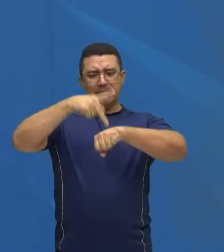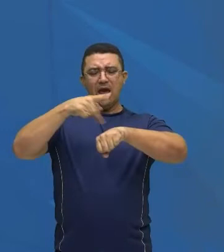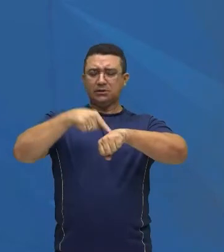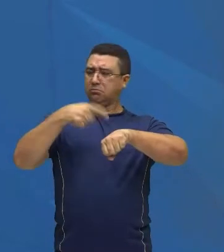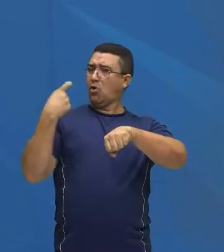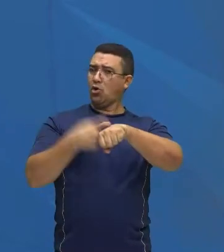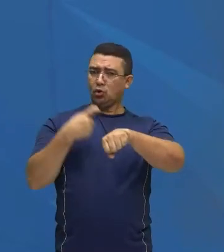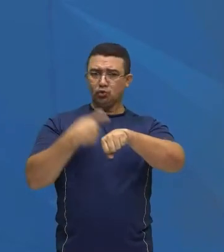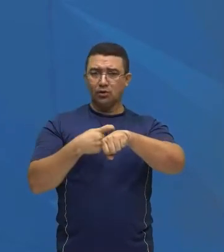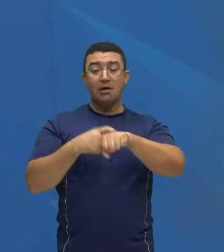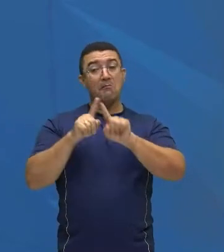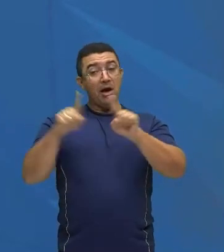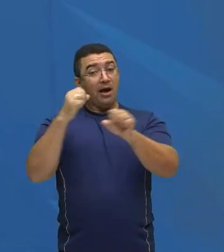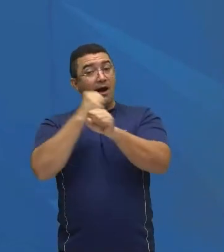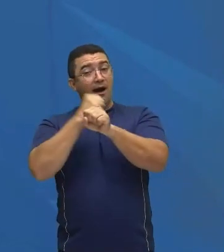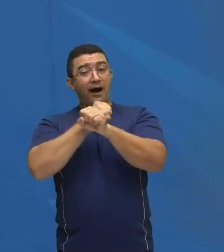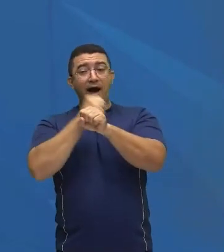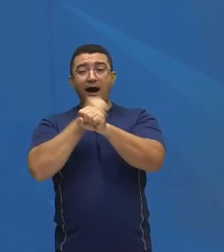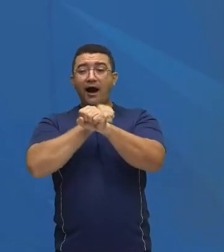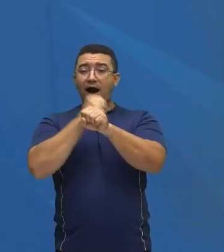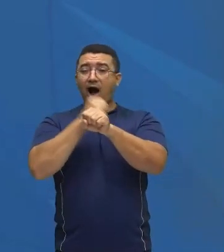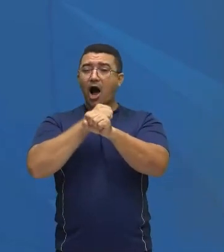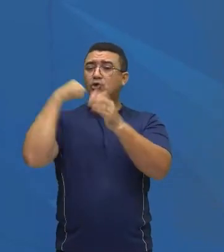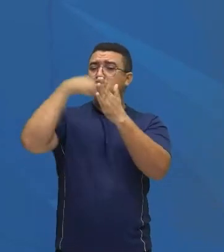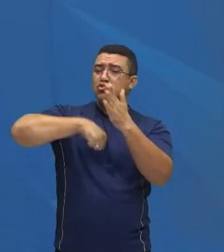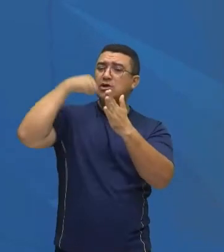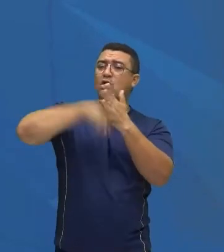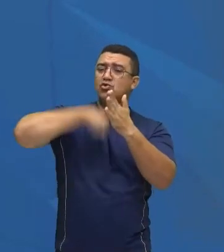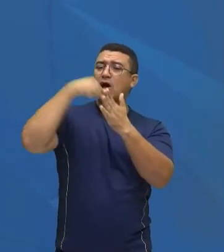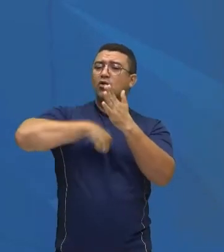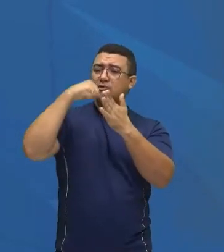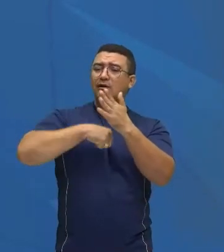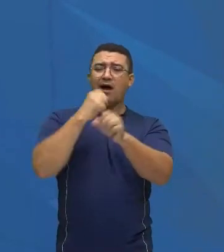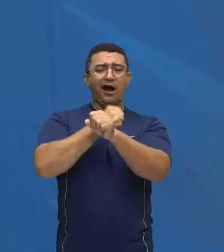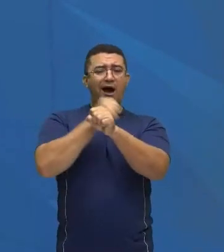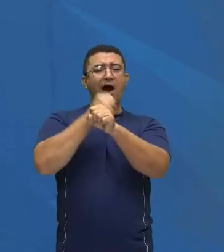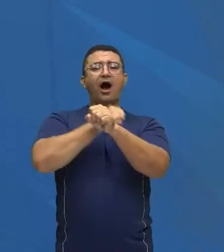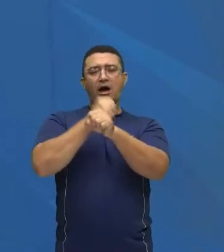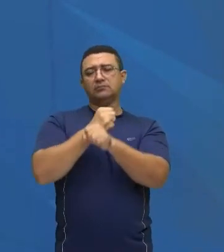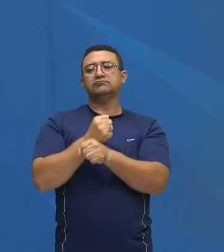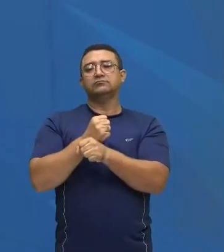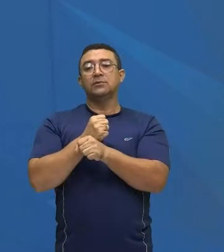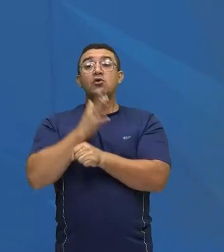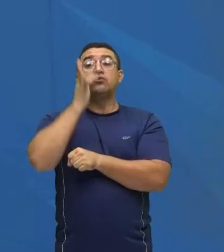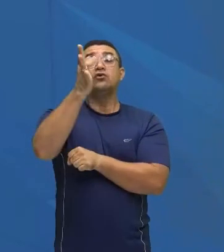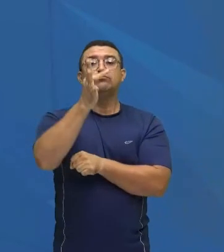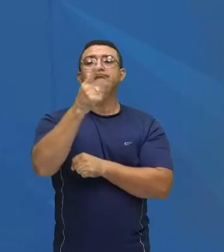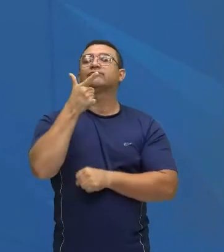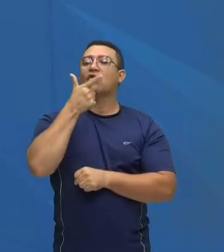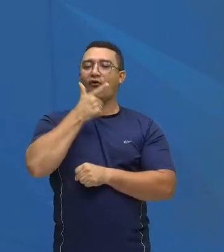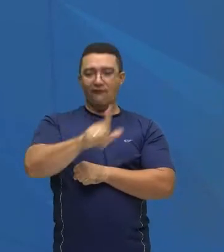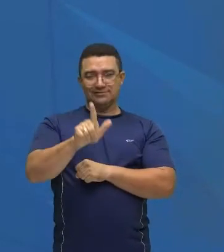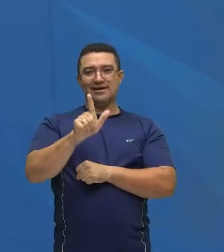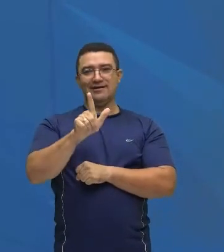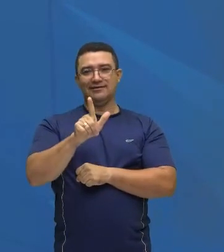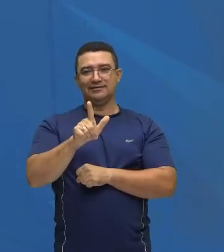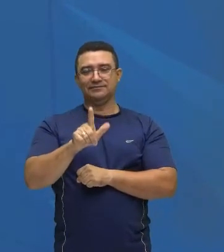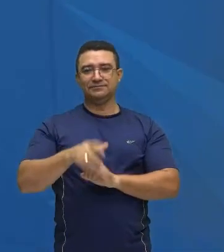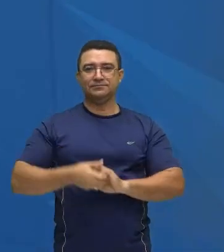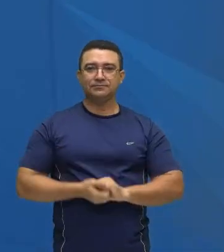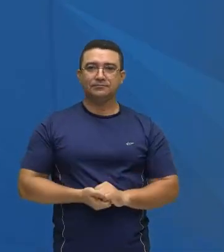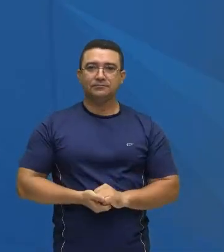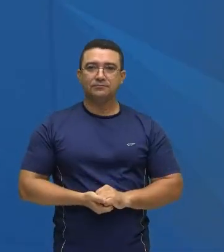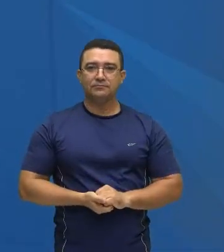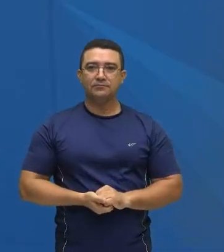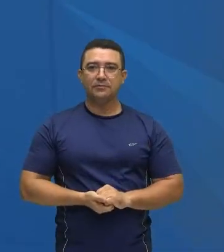com o passar do tempo você consegue trilhar e alcançar seus objetivos. E a gente tem um comentário no chat relacionado,